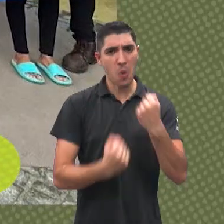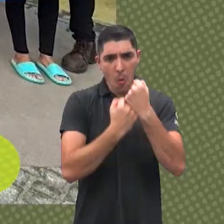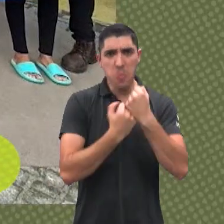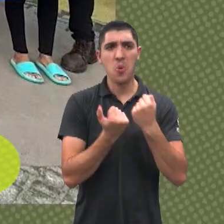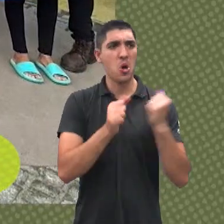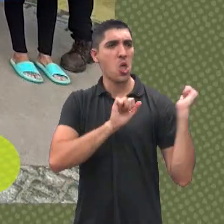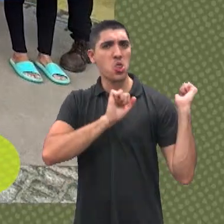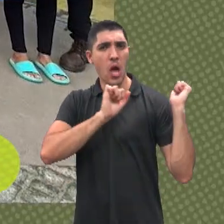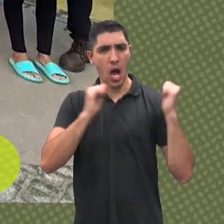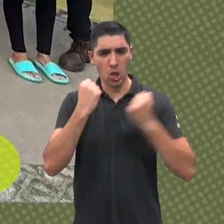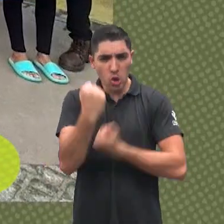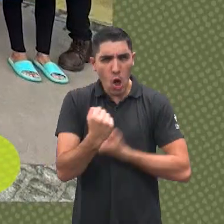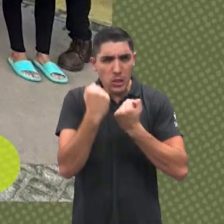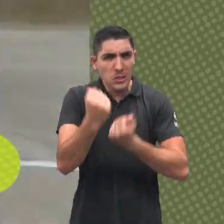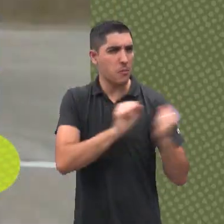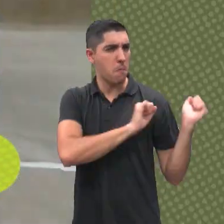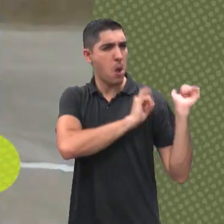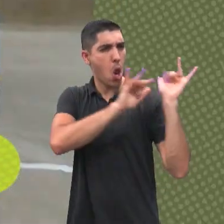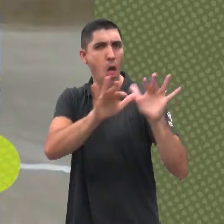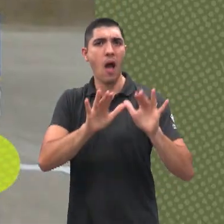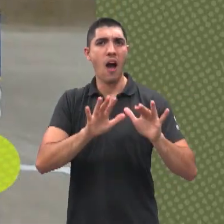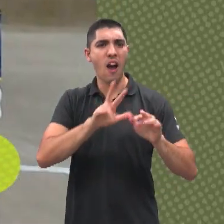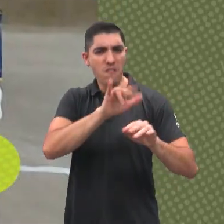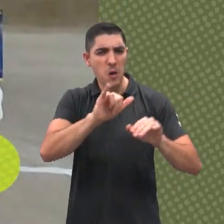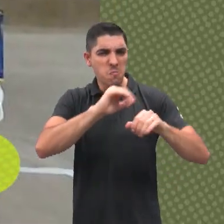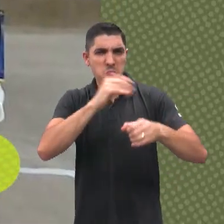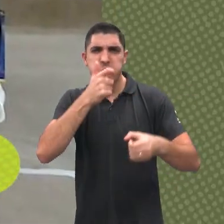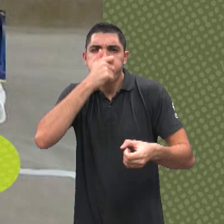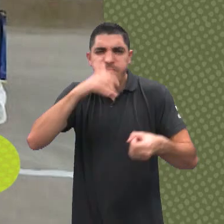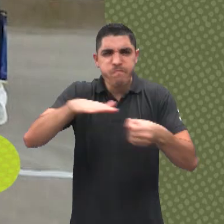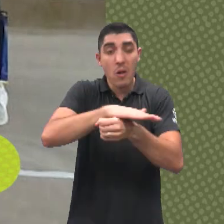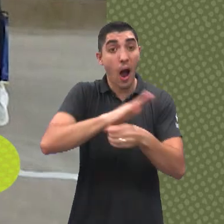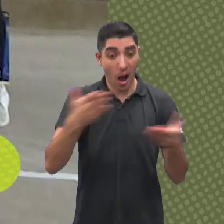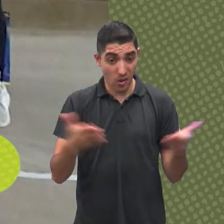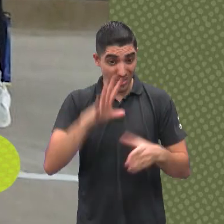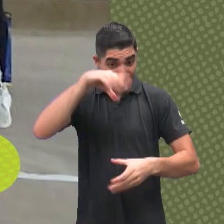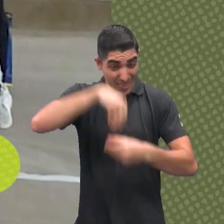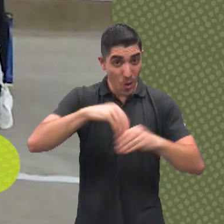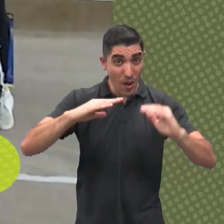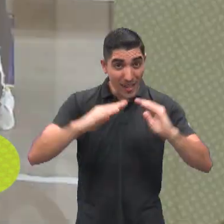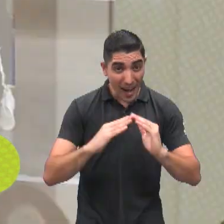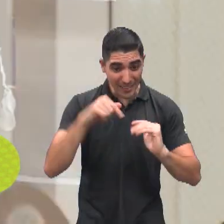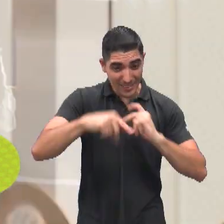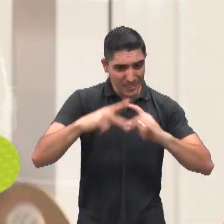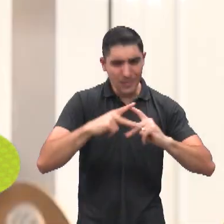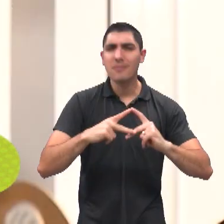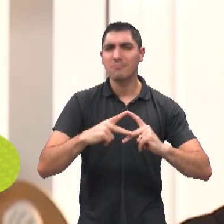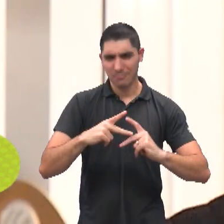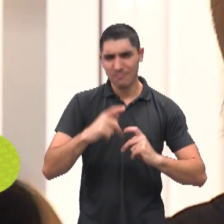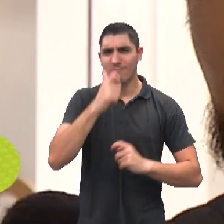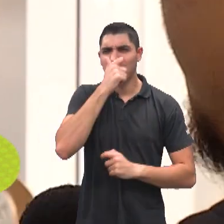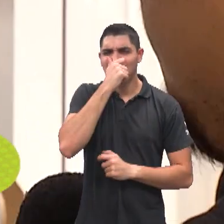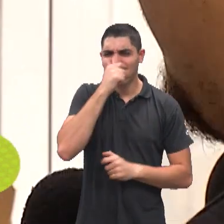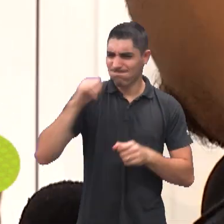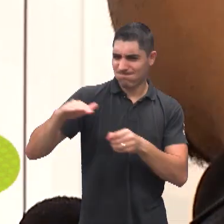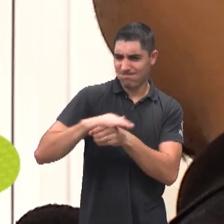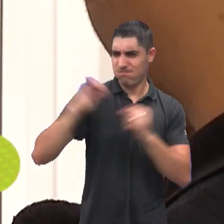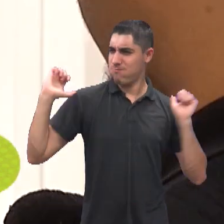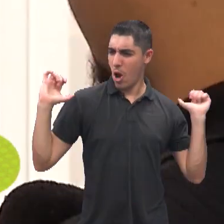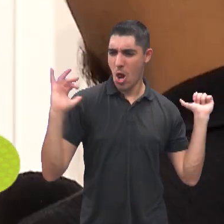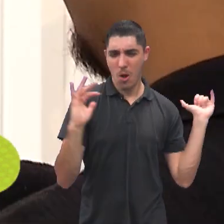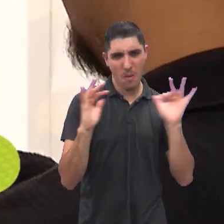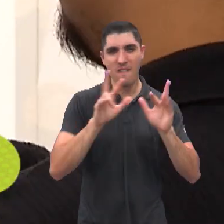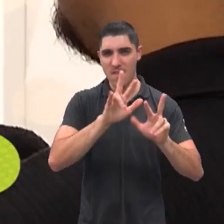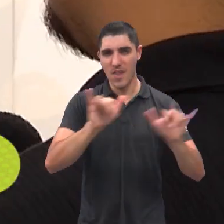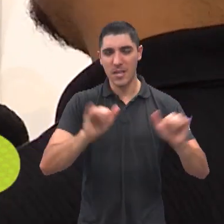for a modalidade. Agora, dentro de casa, a gente sabe que vai estar ainda mais cheio com a presença das famílias. Uma diferença para